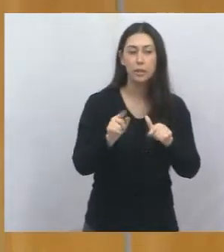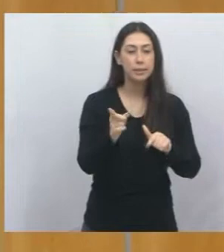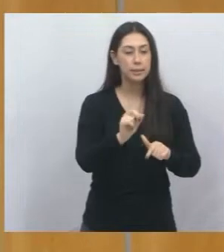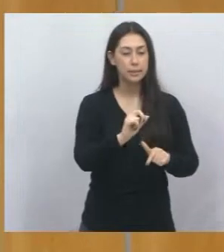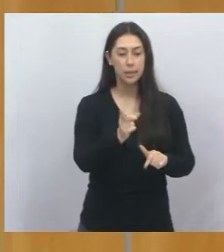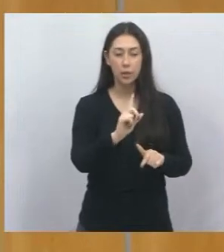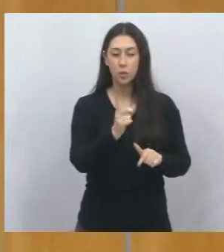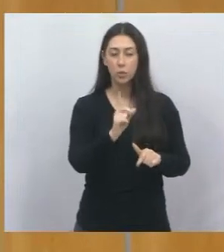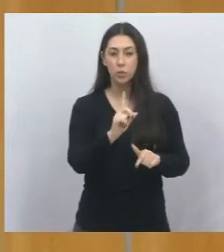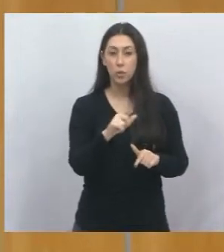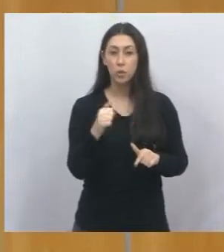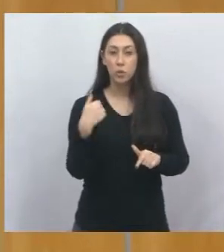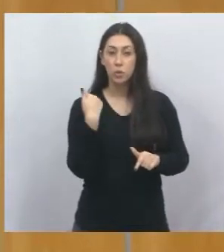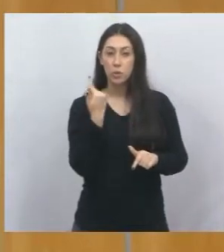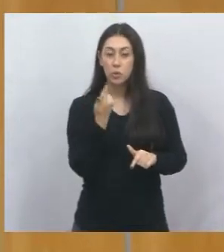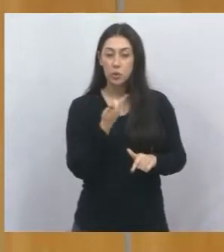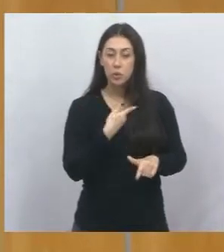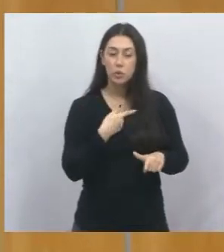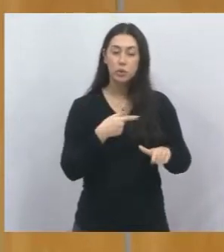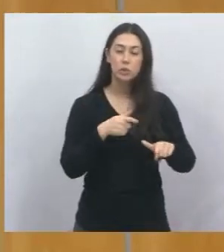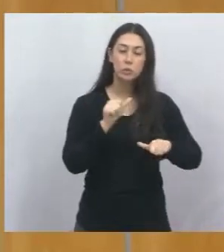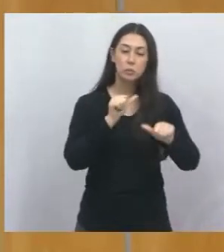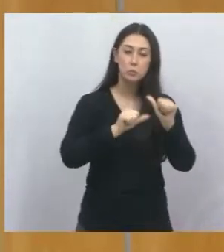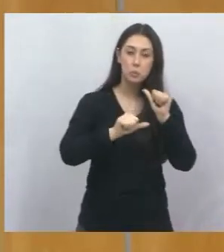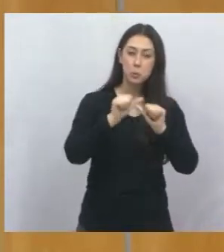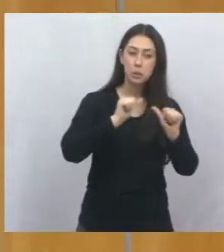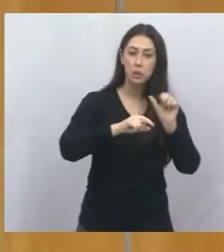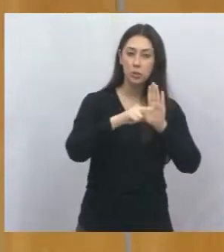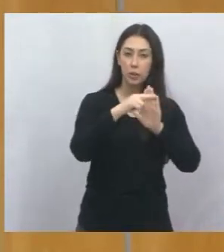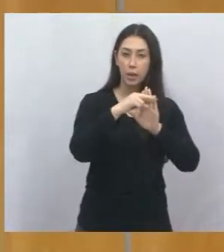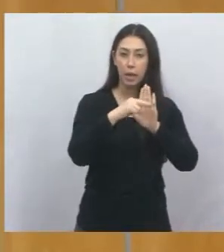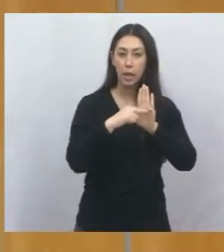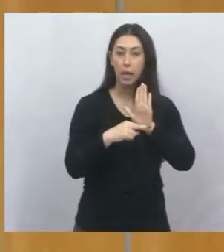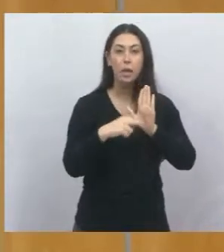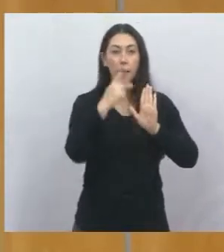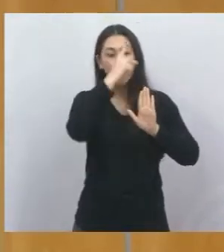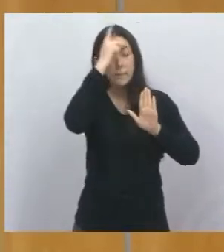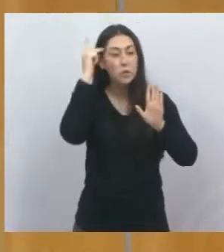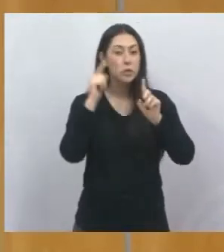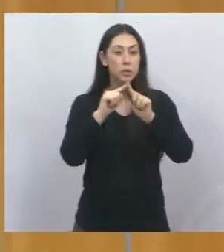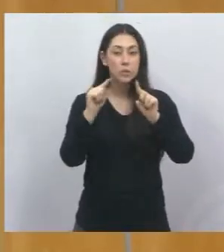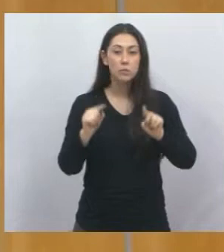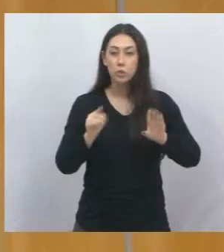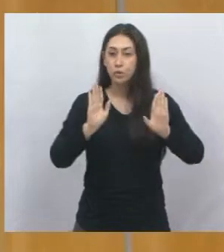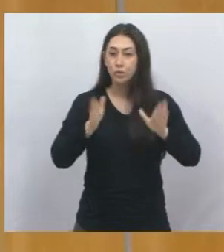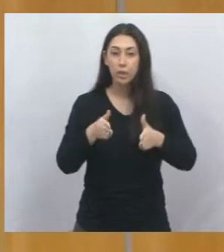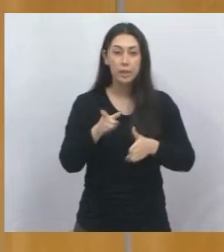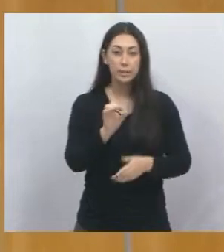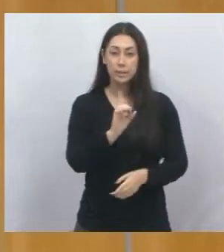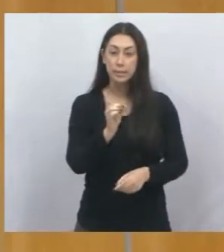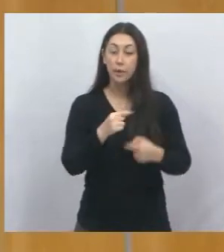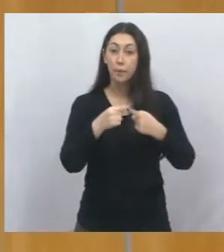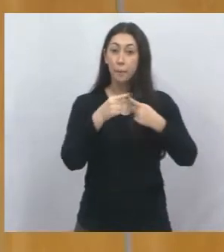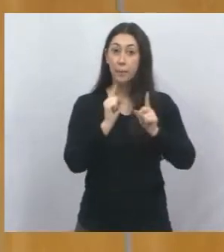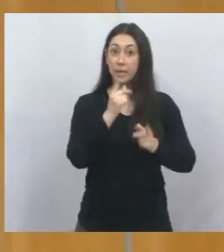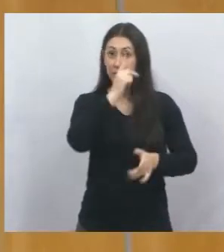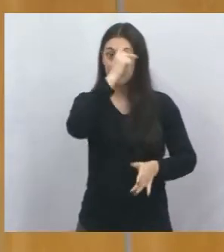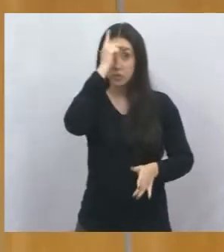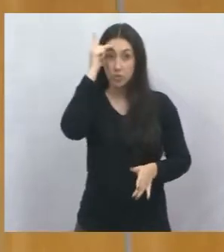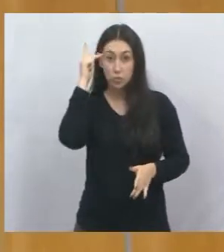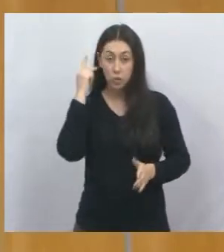estamos mexendo com os servidores efetivos atualmente, e sim para aqueles que